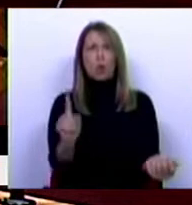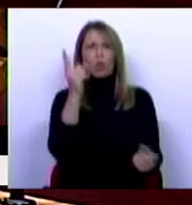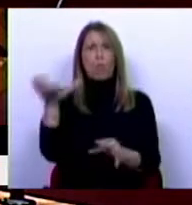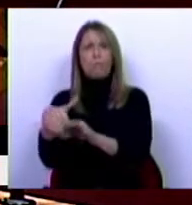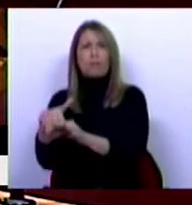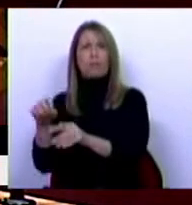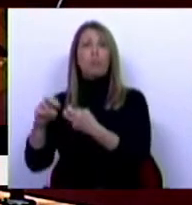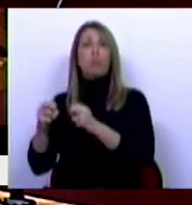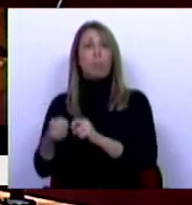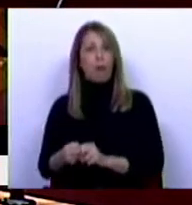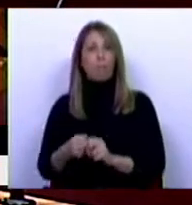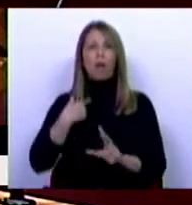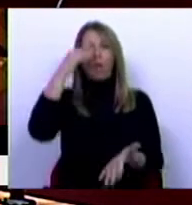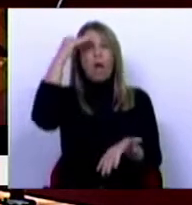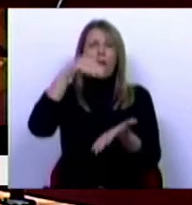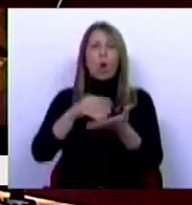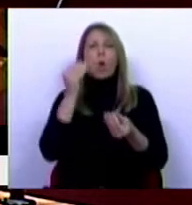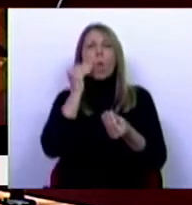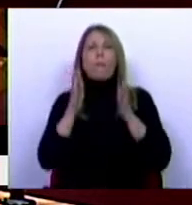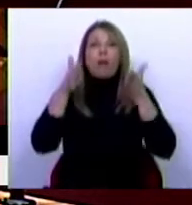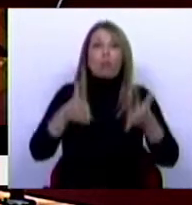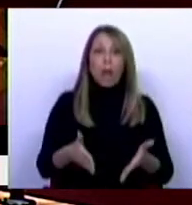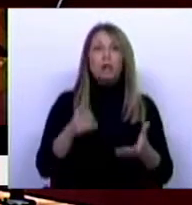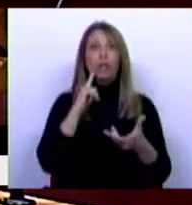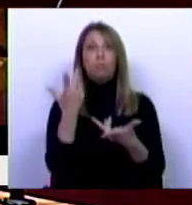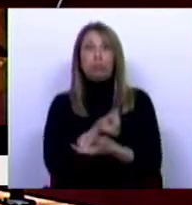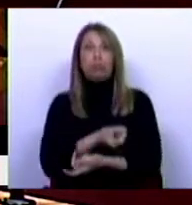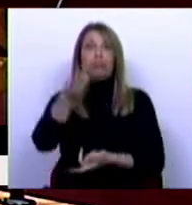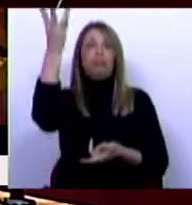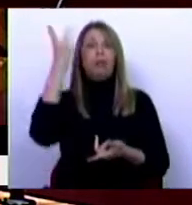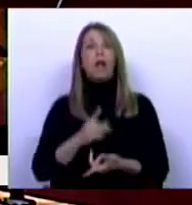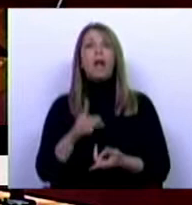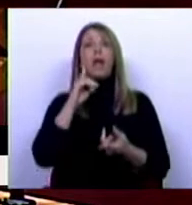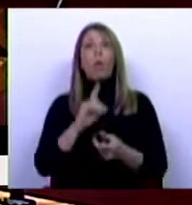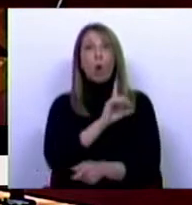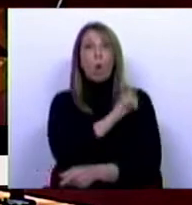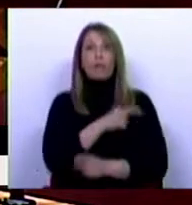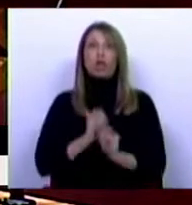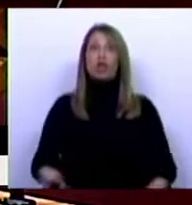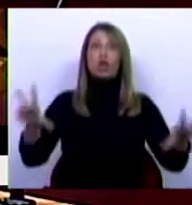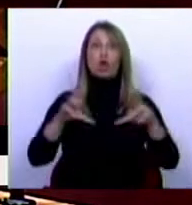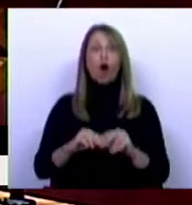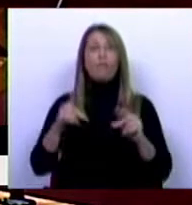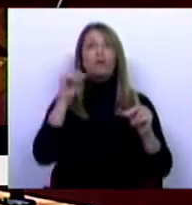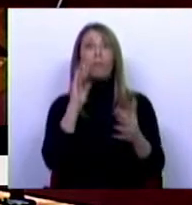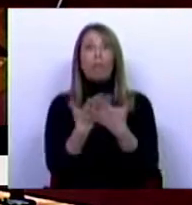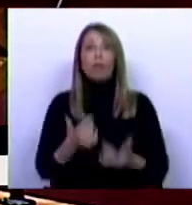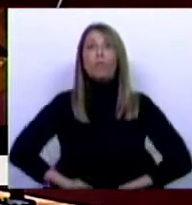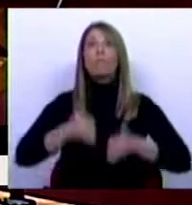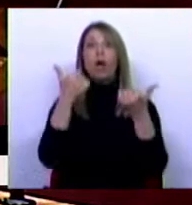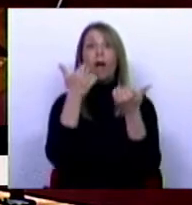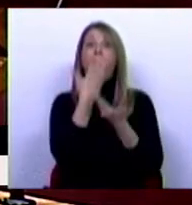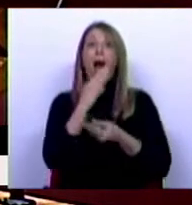Reinventaram-se nas abordagens, muitos deles ganharam competências novas que colocaram ao dispor dos alunos para fazer o que melhor sabem fazer,